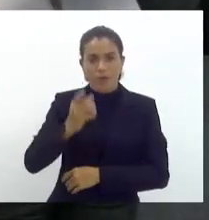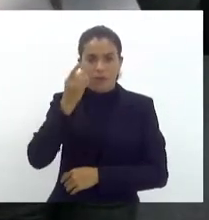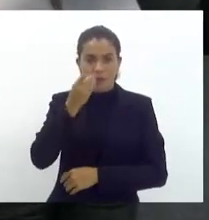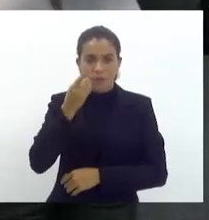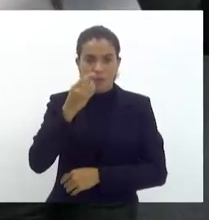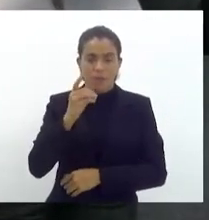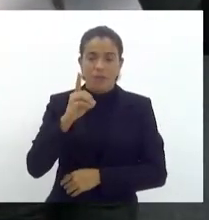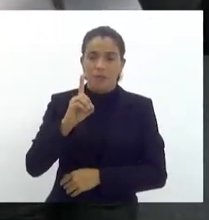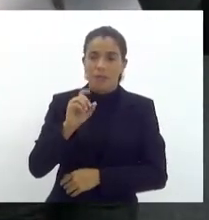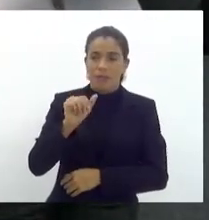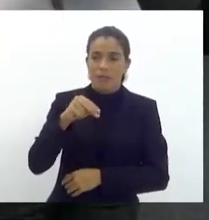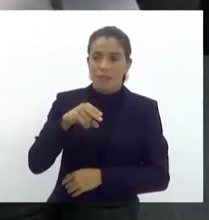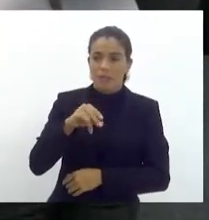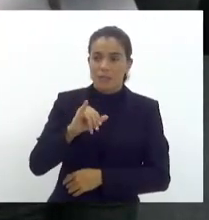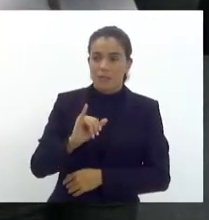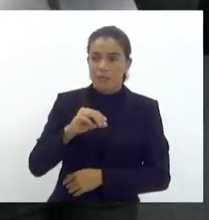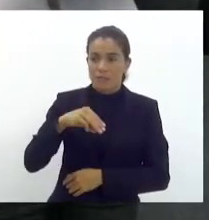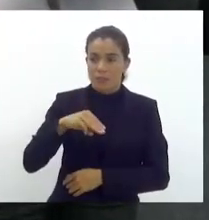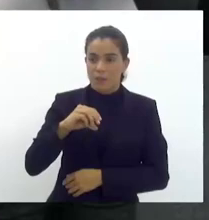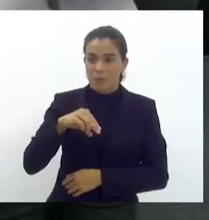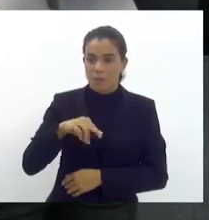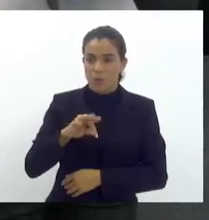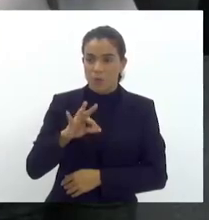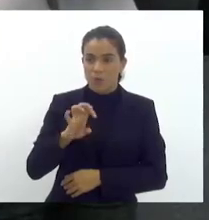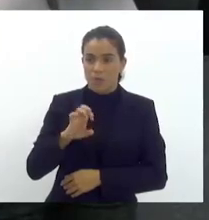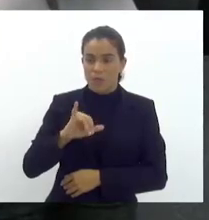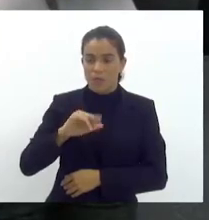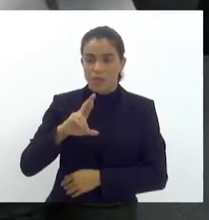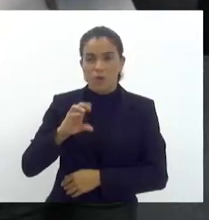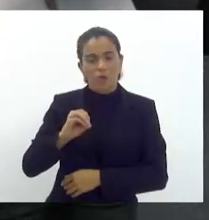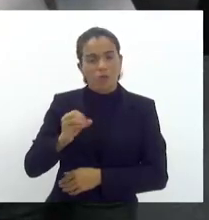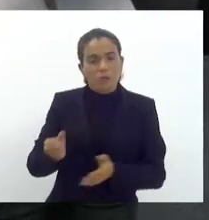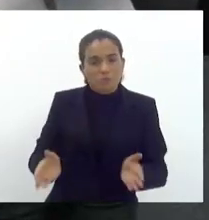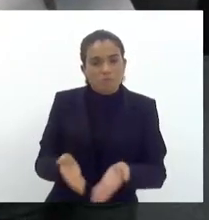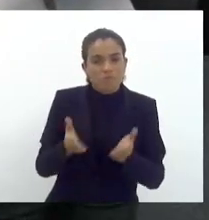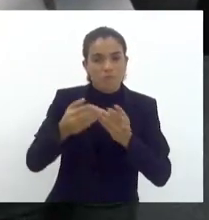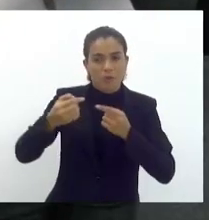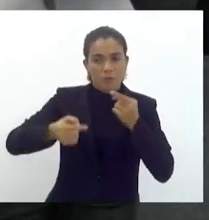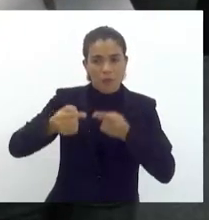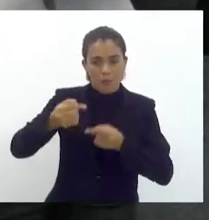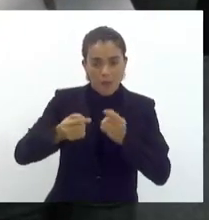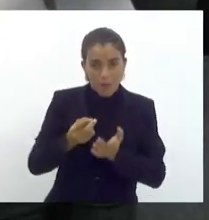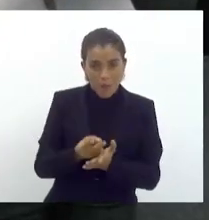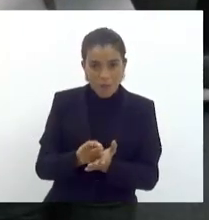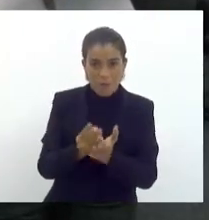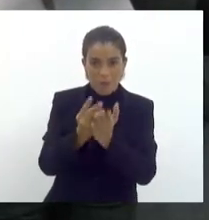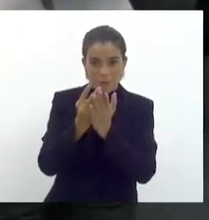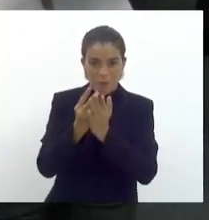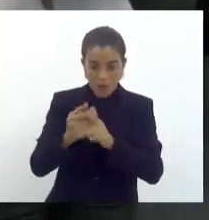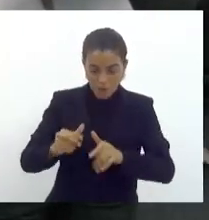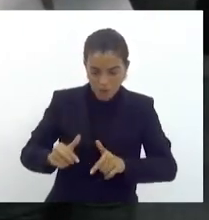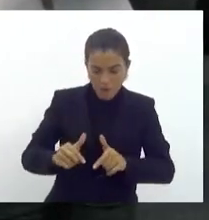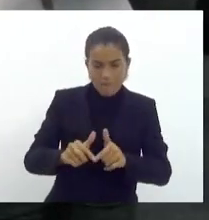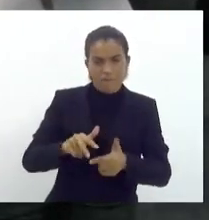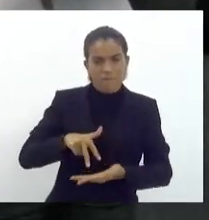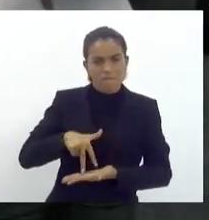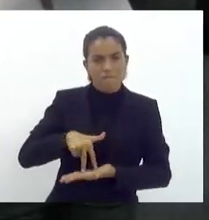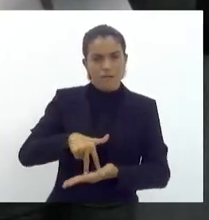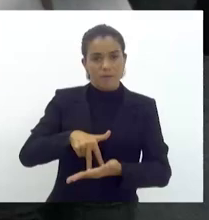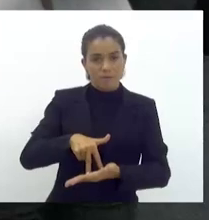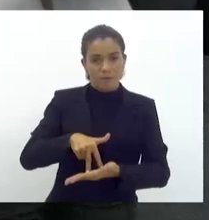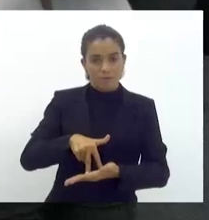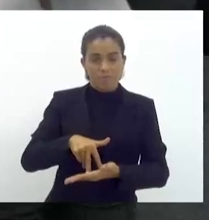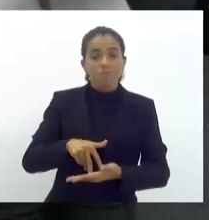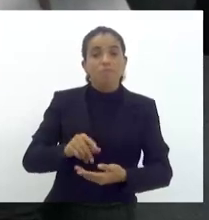deputada Dani Monteiro que sim estimulou o debate dentro dessa casa e mantém a sua eh a atuação firme para